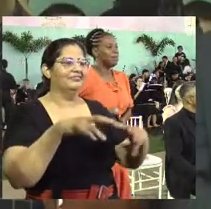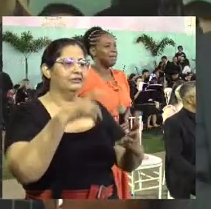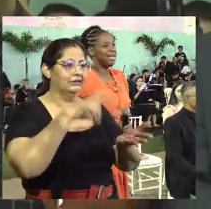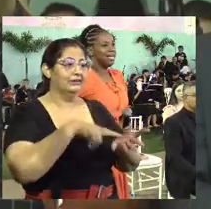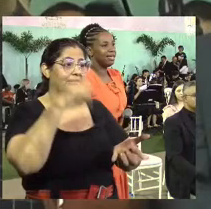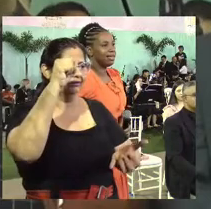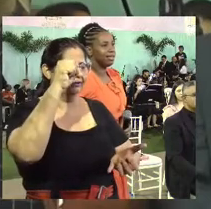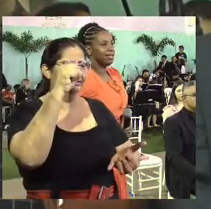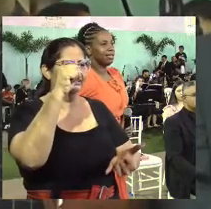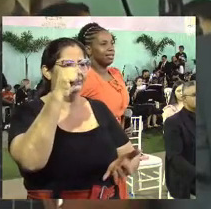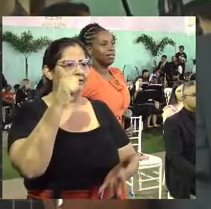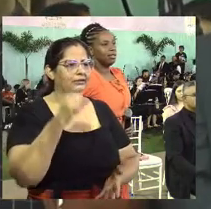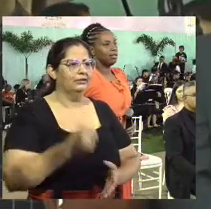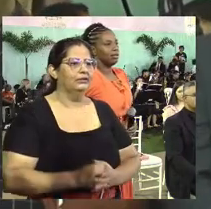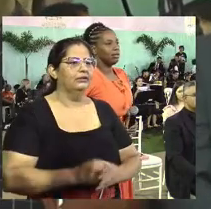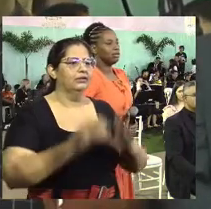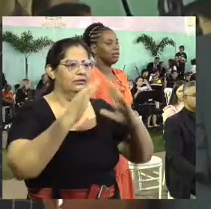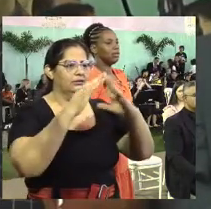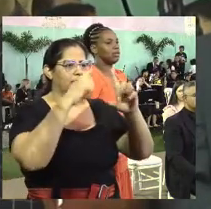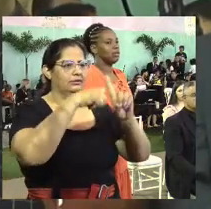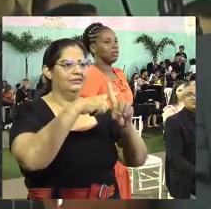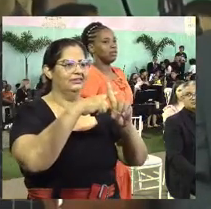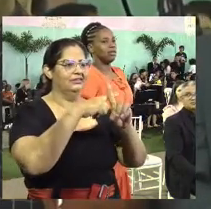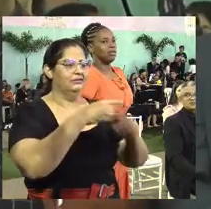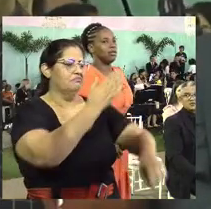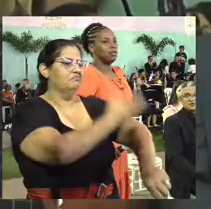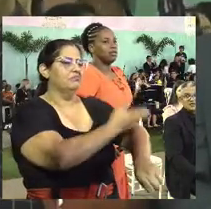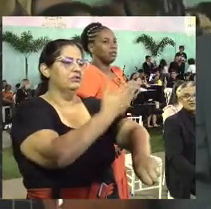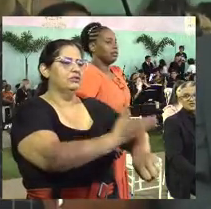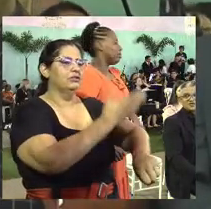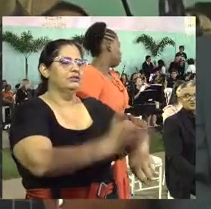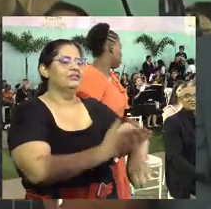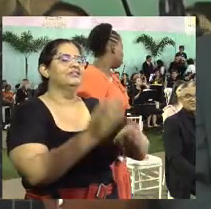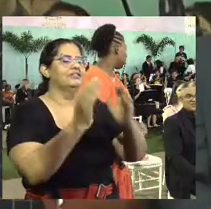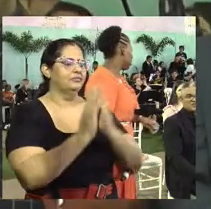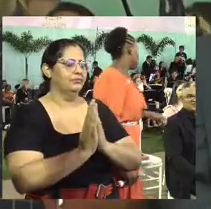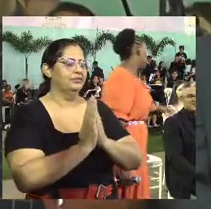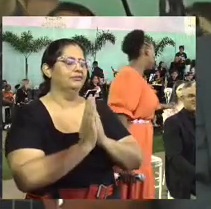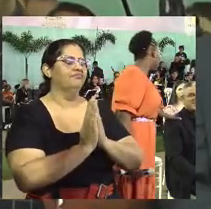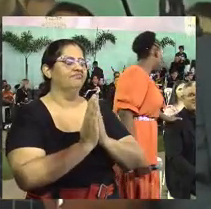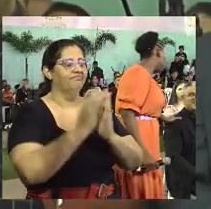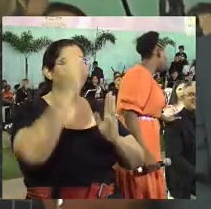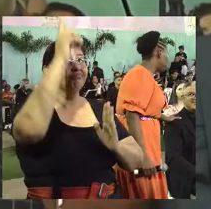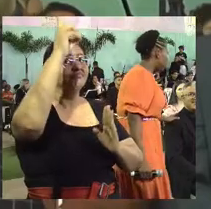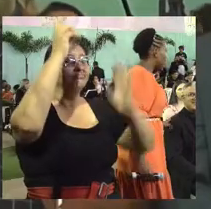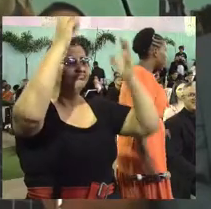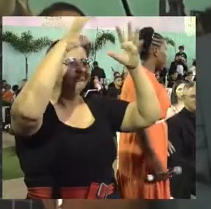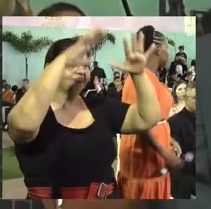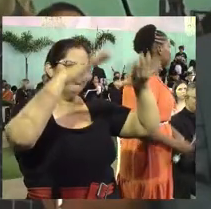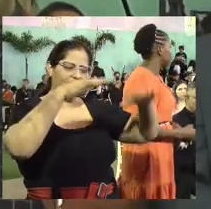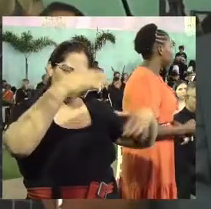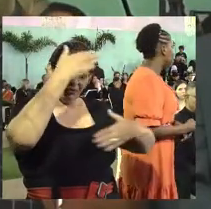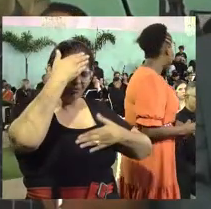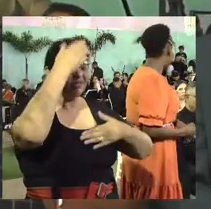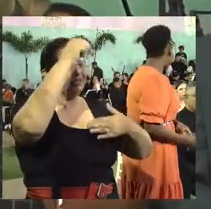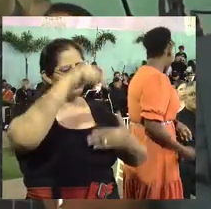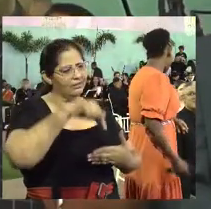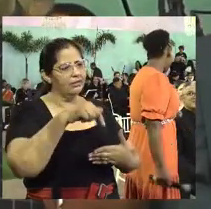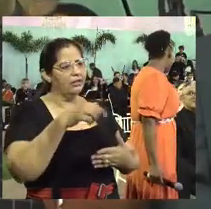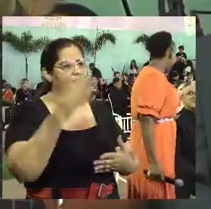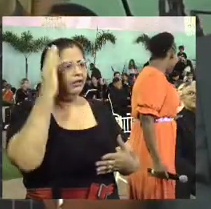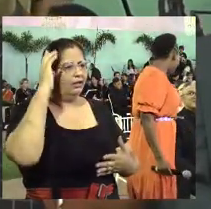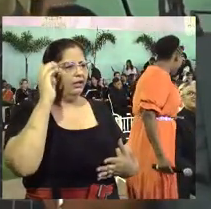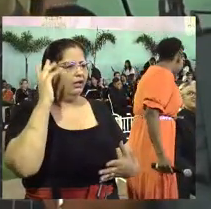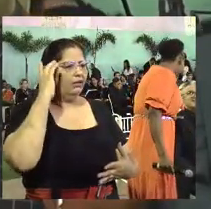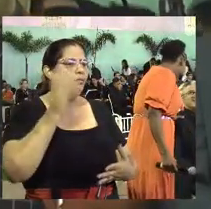cedo tem alguém do Machadinho Amém Deus abençoe vocês obrigado pela presença de Porto